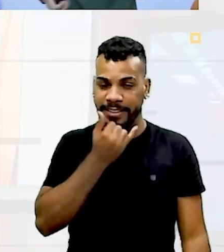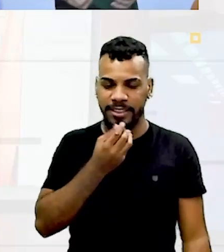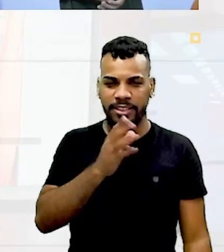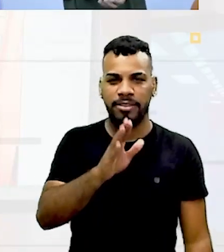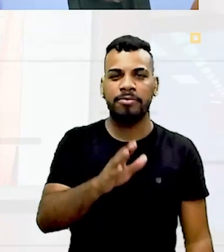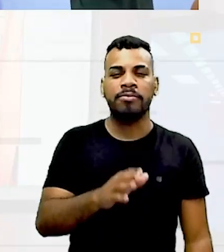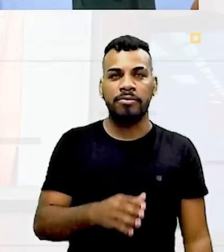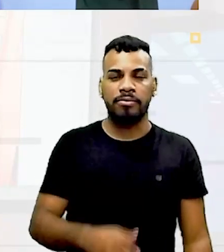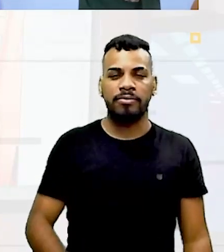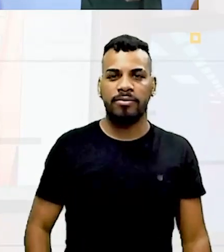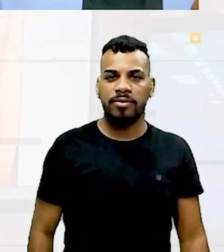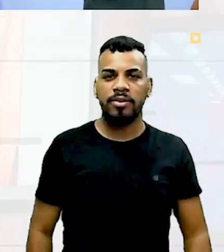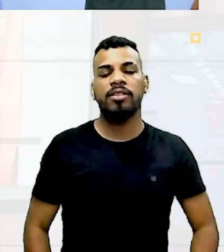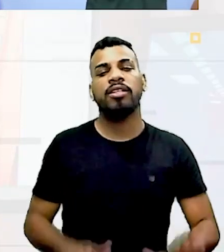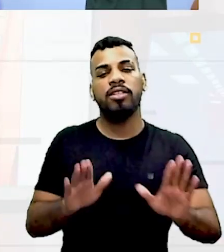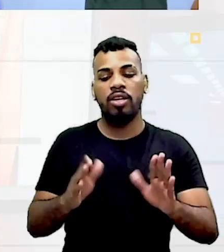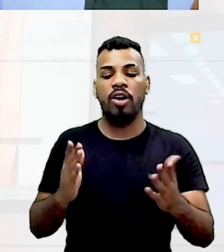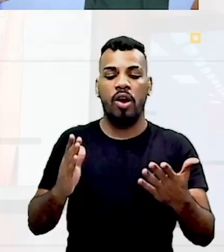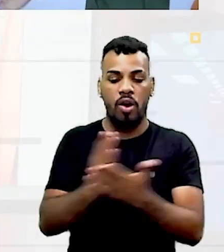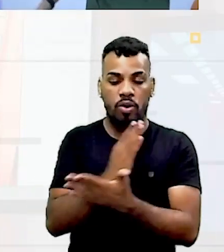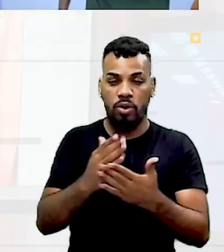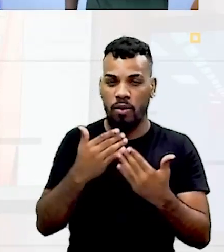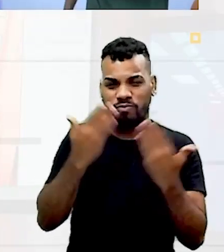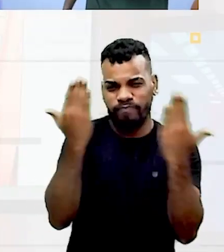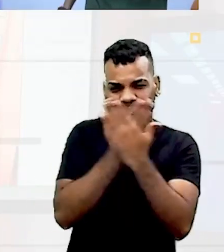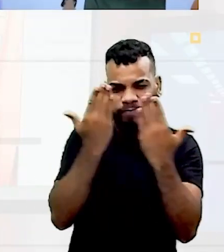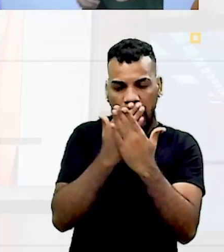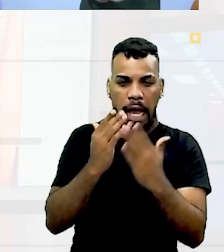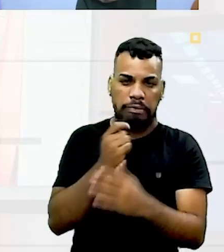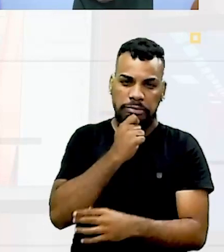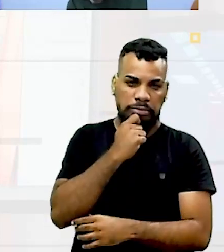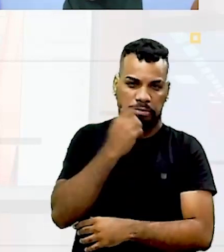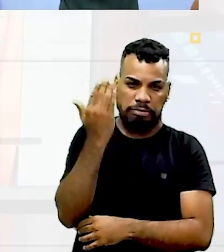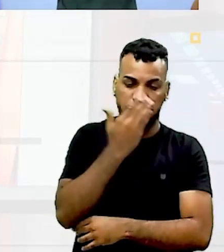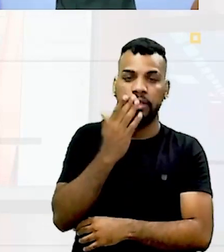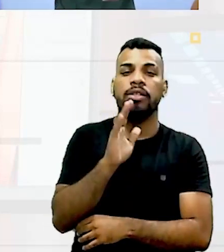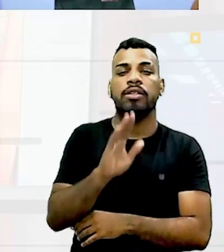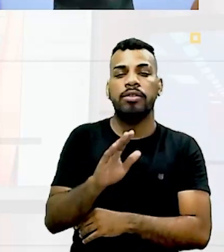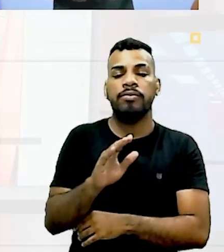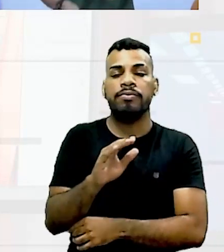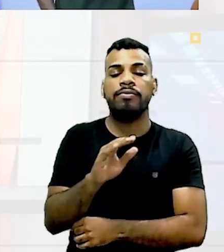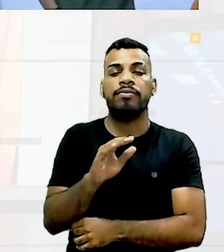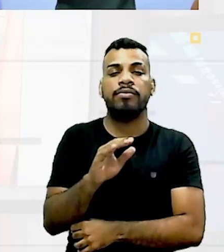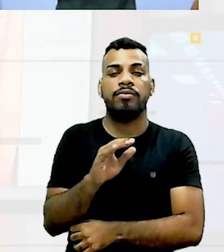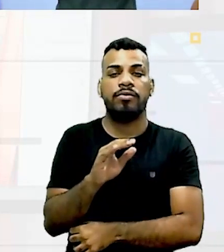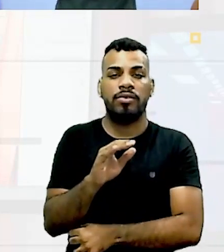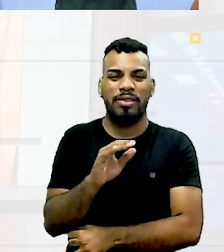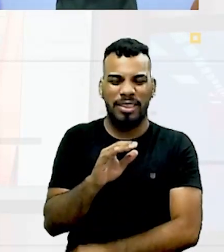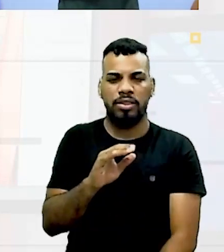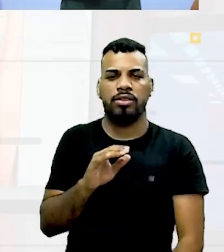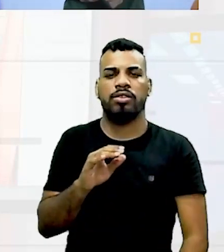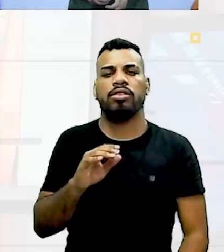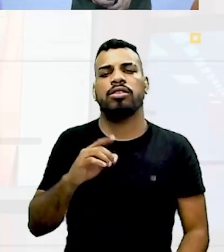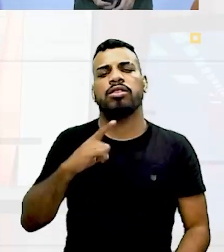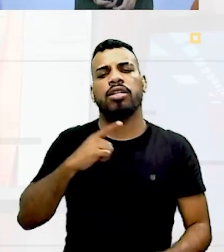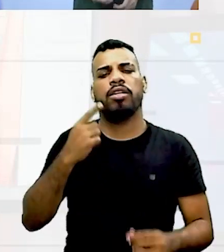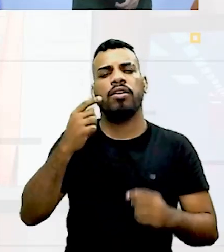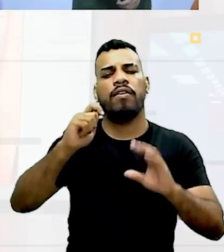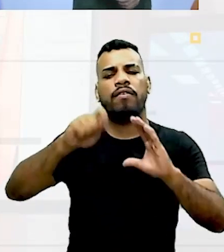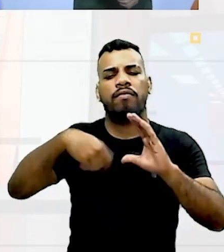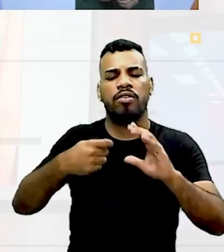especiais, que é uma coisa que eu mal vejo em alguns outros softwares. É muito usado em VFX, Visual Effects também.